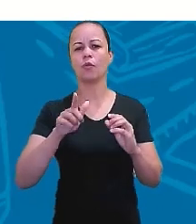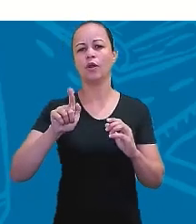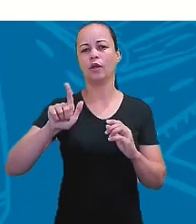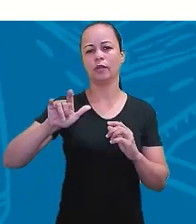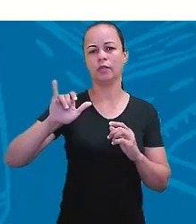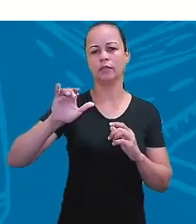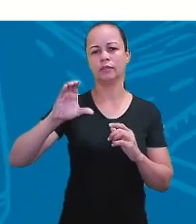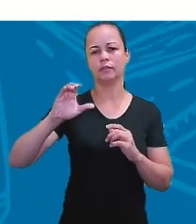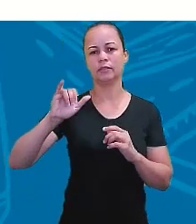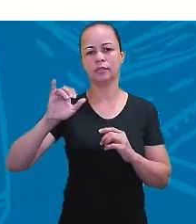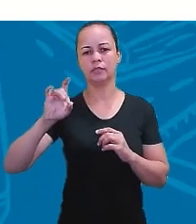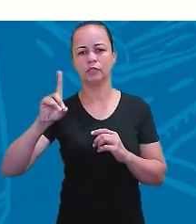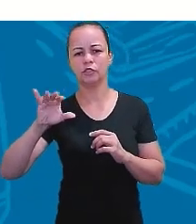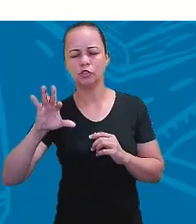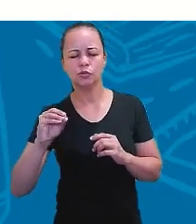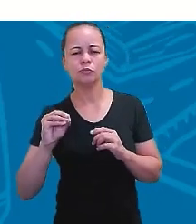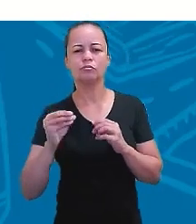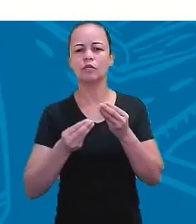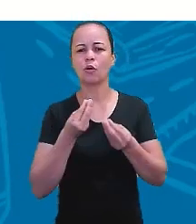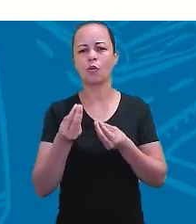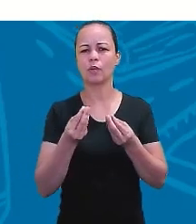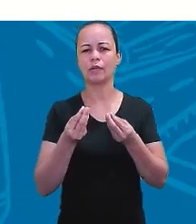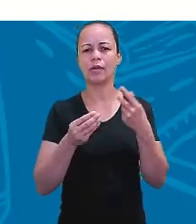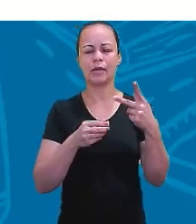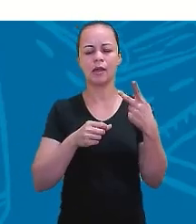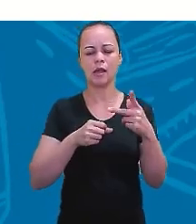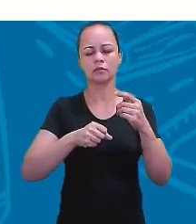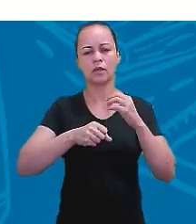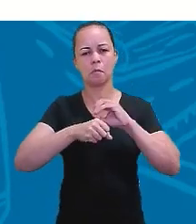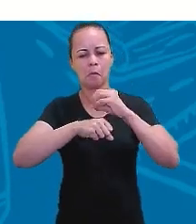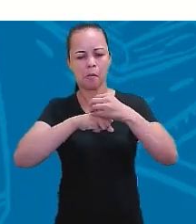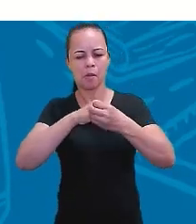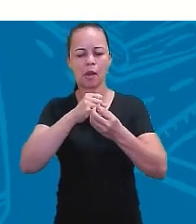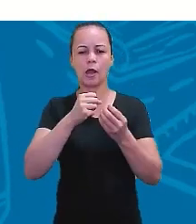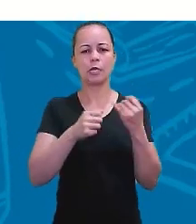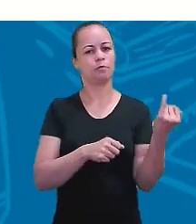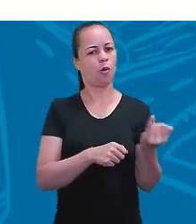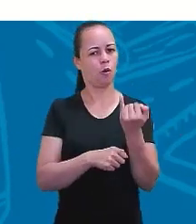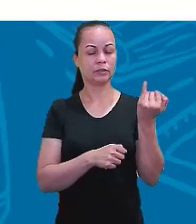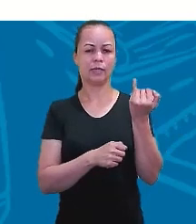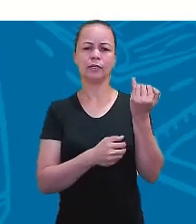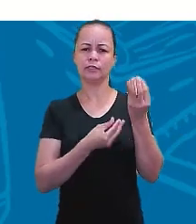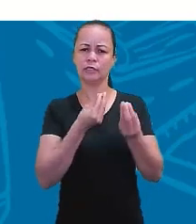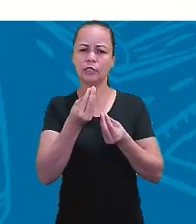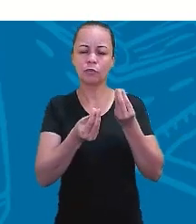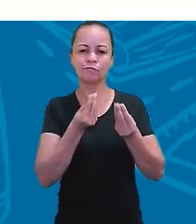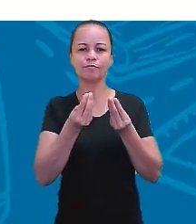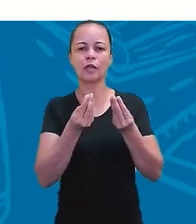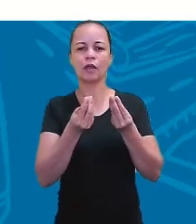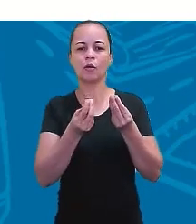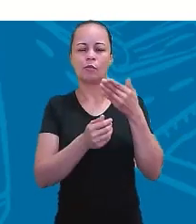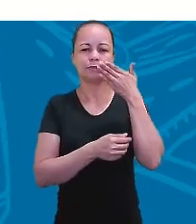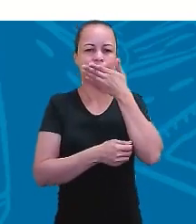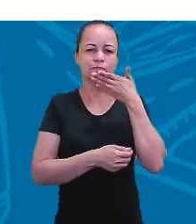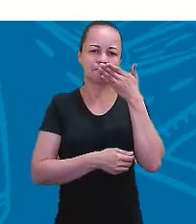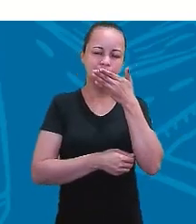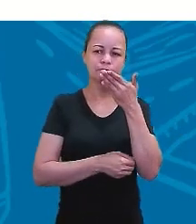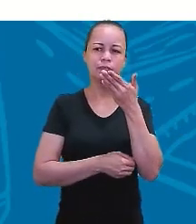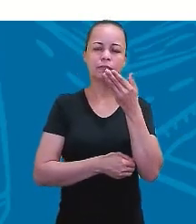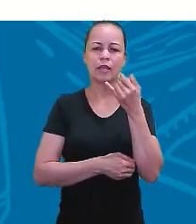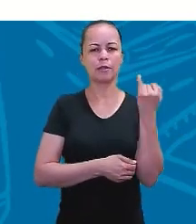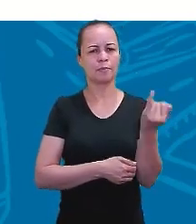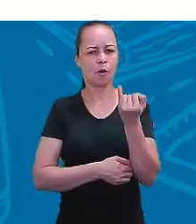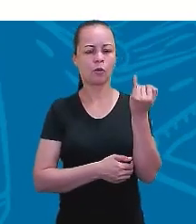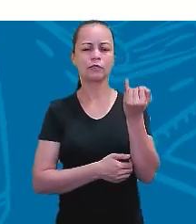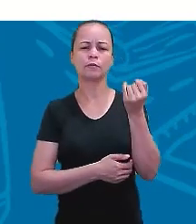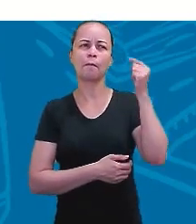que é essa molécula, como ela tem importância e como ela adoça a nossa vida, a gente sempre geralmente se remete à ideia assim. Pensou